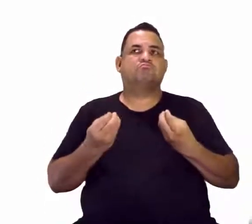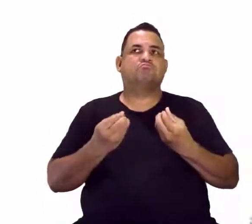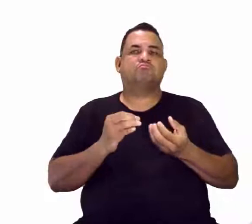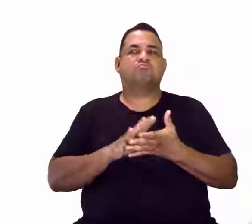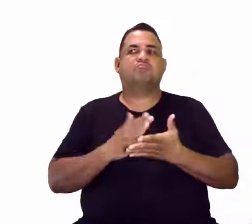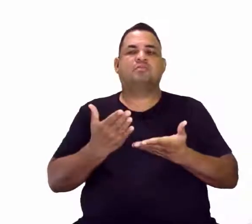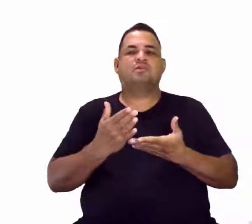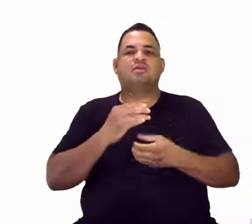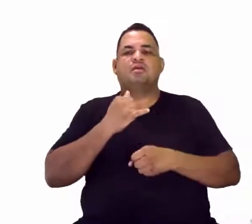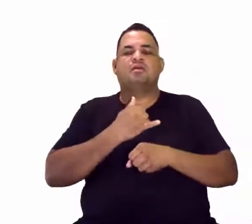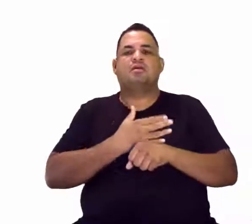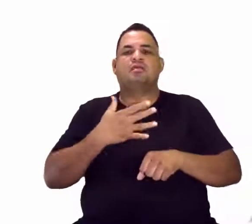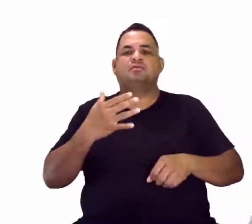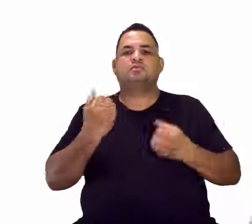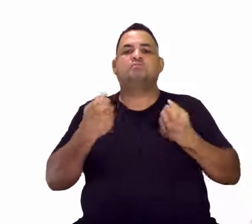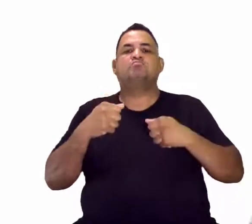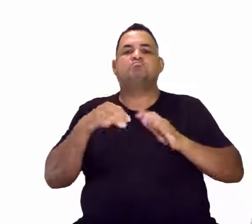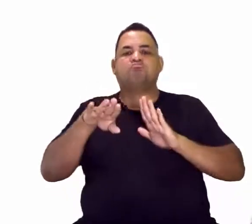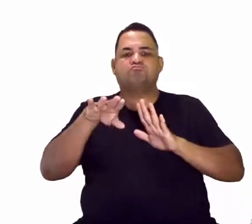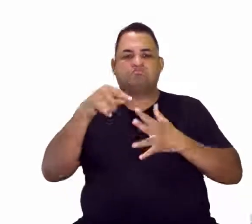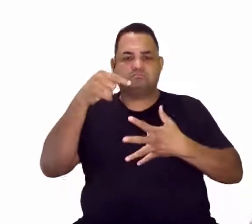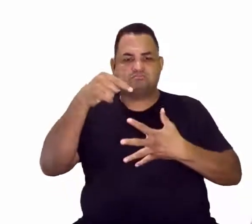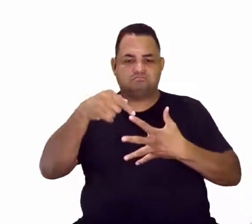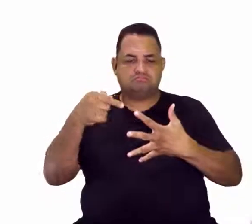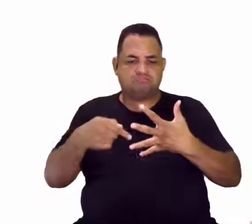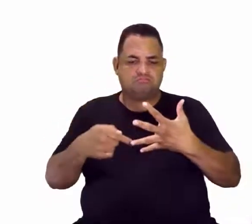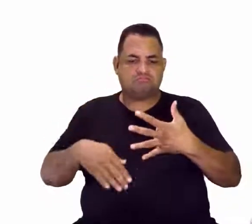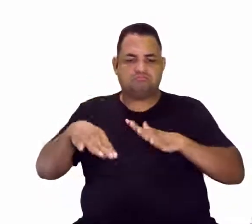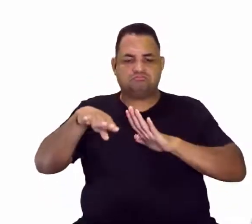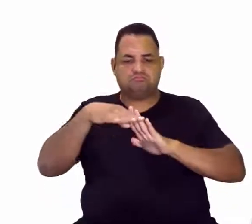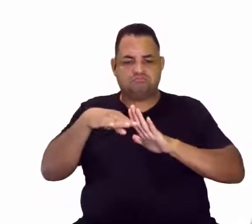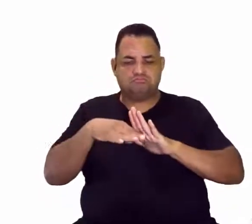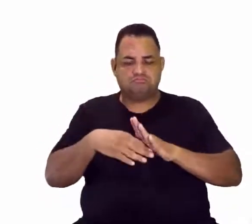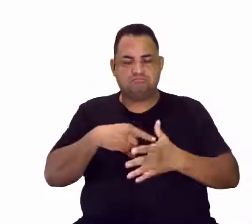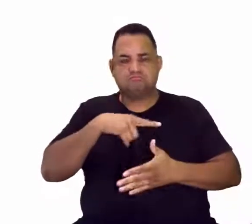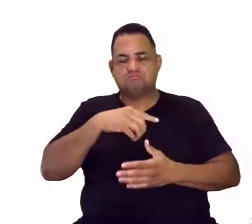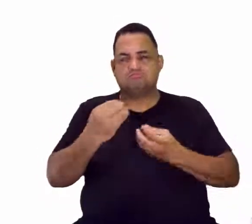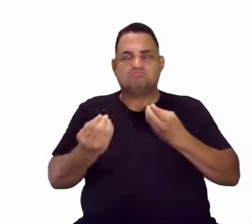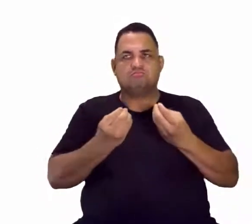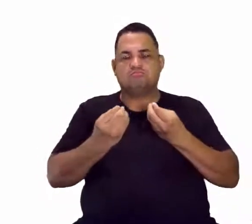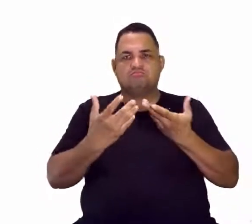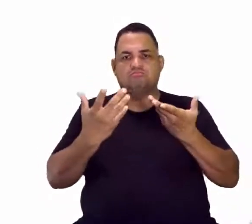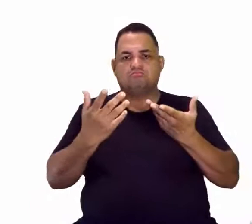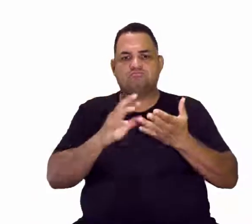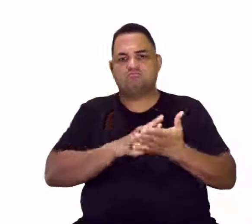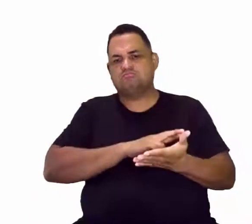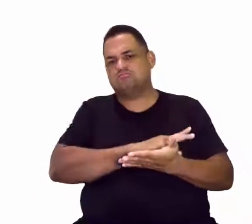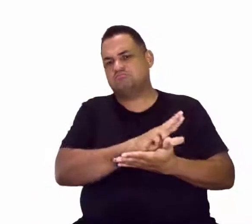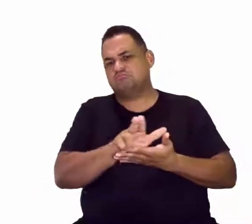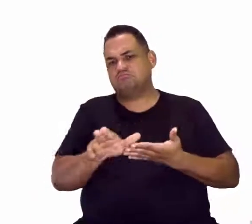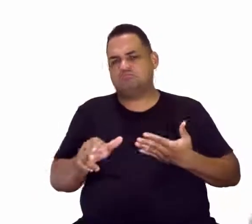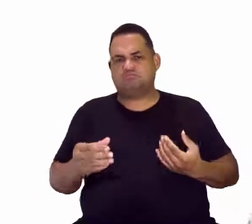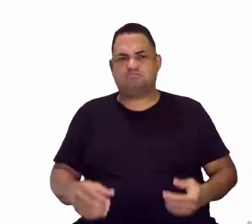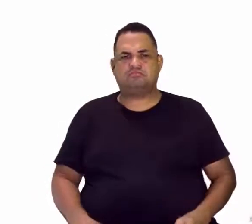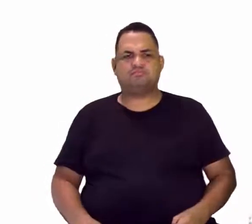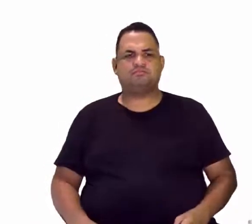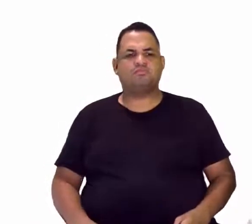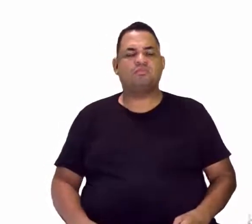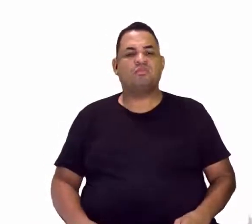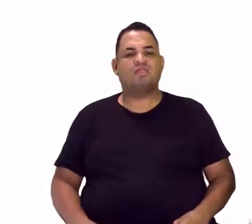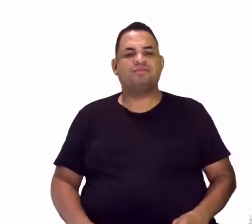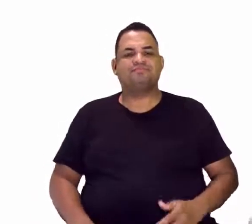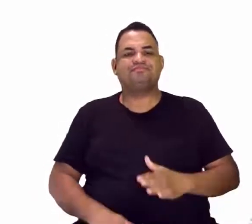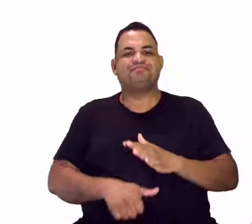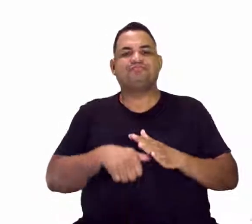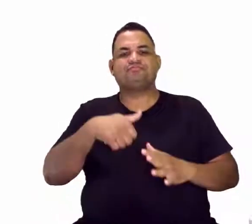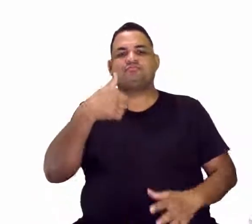ser classificados? Sim. Nós temos diversas maneiras de classificar um ácido. Uma das